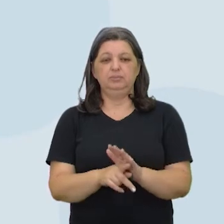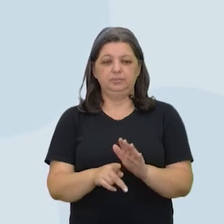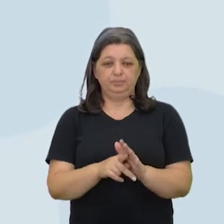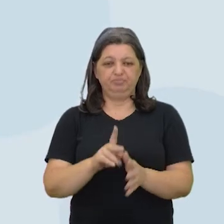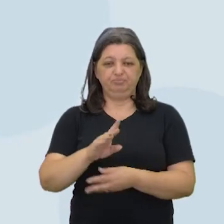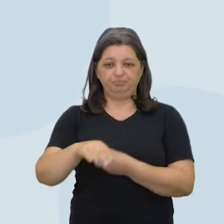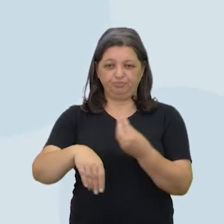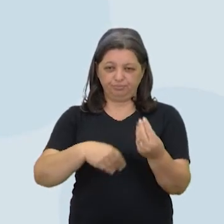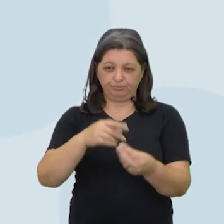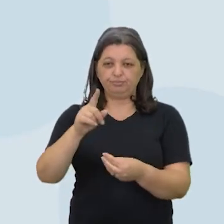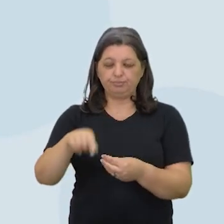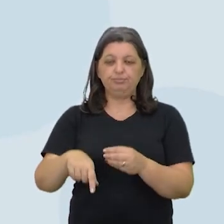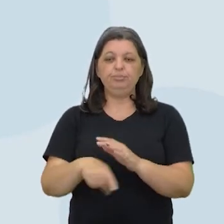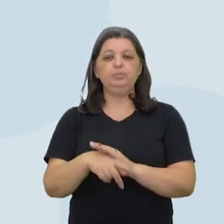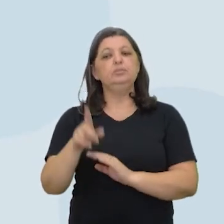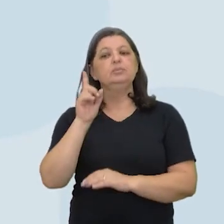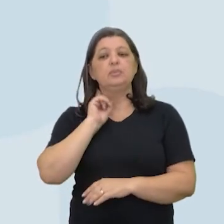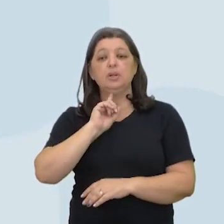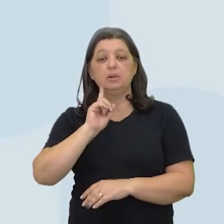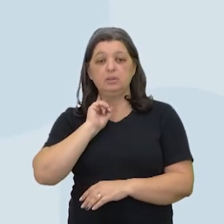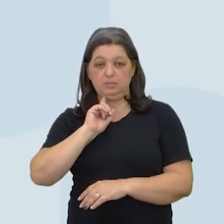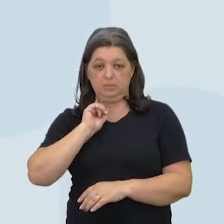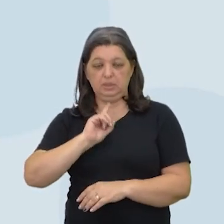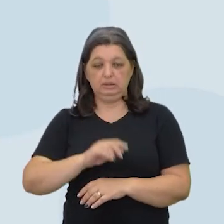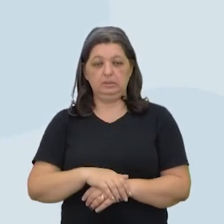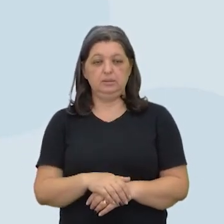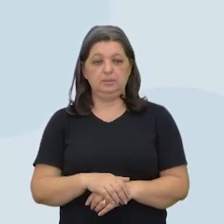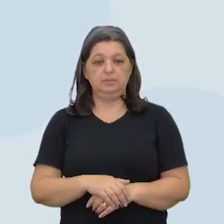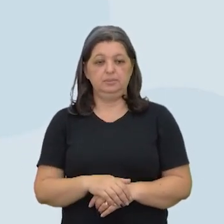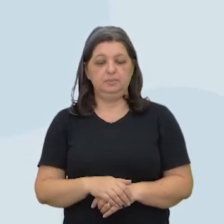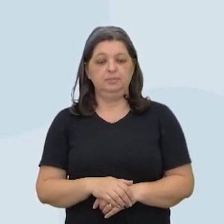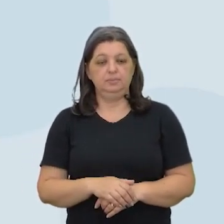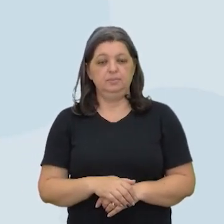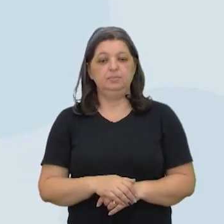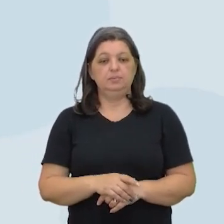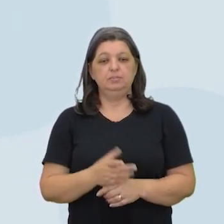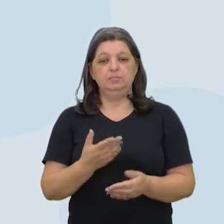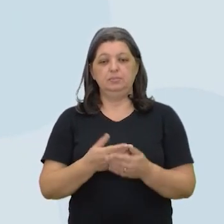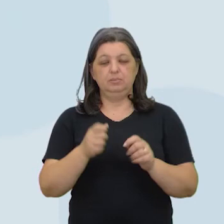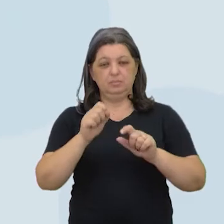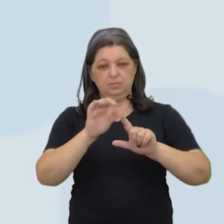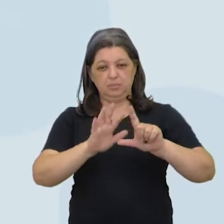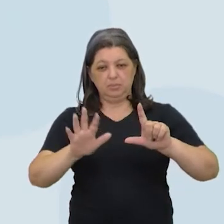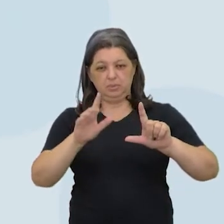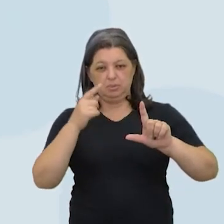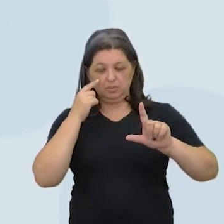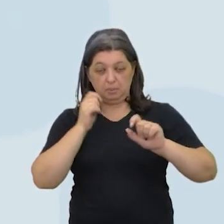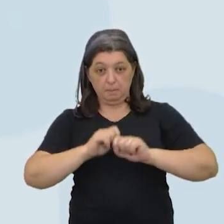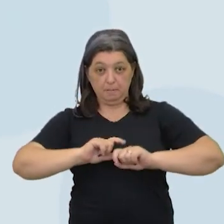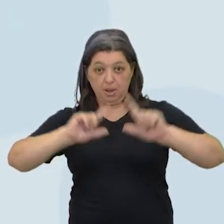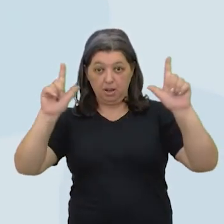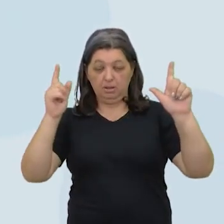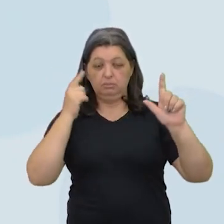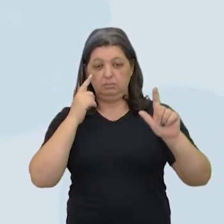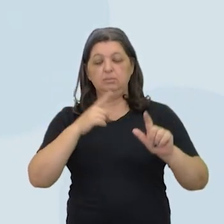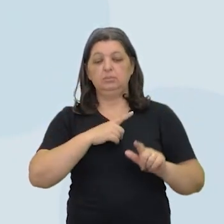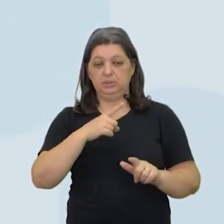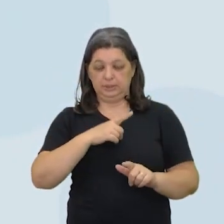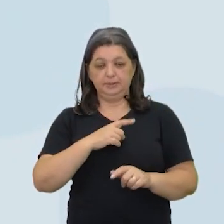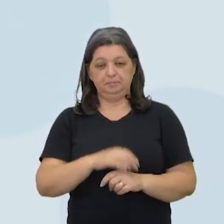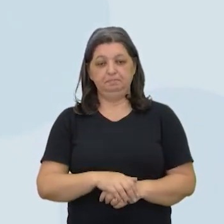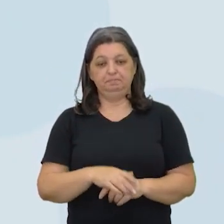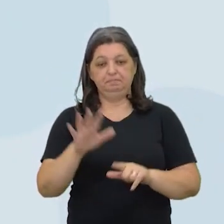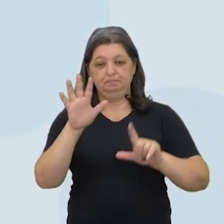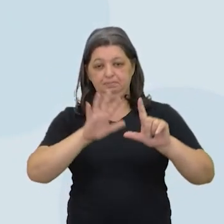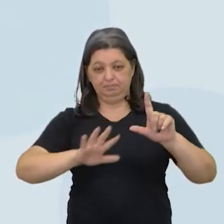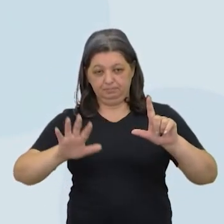Mariana e Brumadinho. Então, nós temos na imagem, vamos tornar a nossa aula mais acessível, né? Vou deixar ela mais clara aqui, maiorzinha. Temos aí uma imagem que